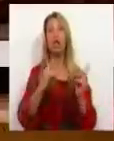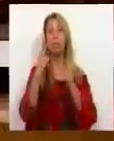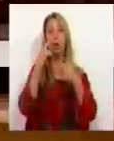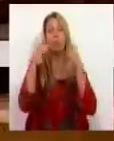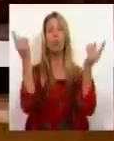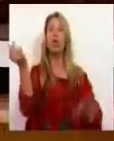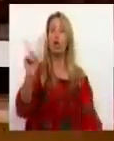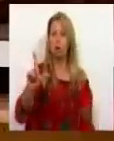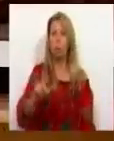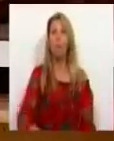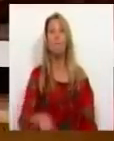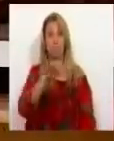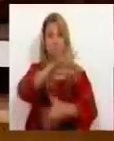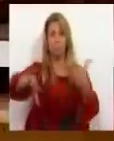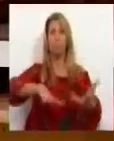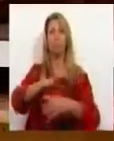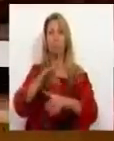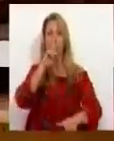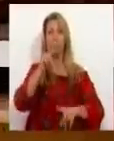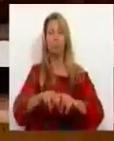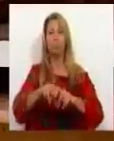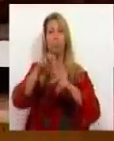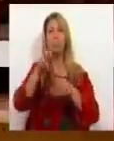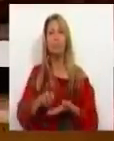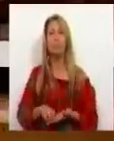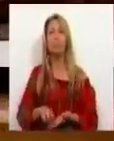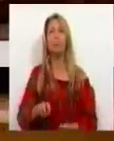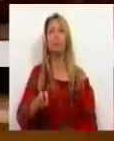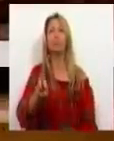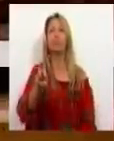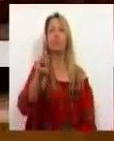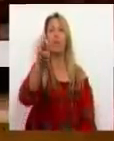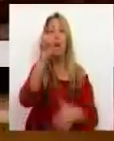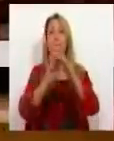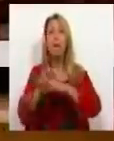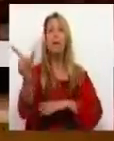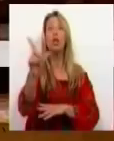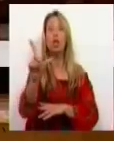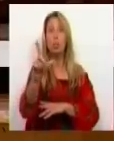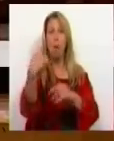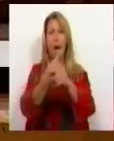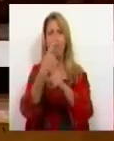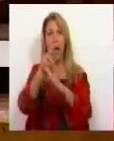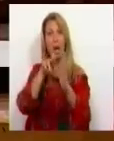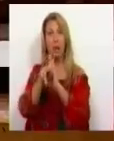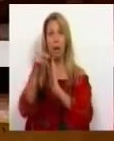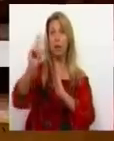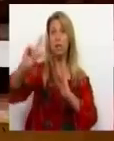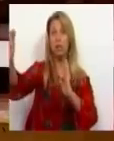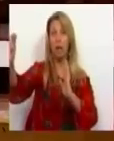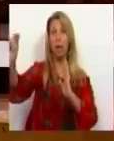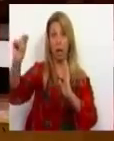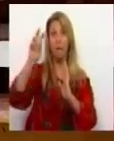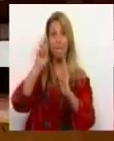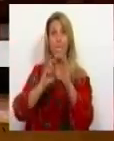também as interrupções diárias nas escadas rolantes do metro de Lisboa, que ocorrem nas mais diversas entradas e saídas das várias linhas